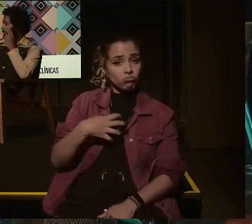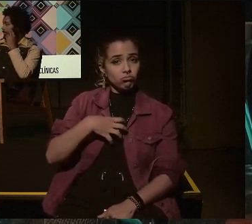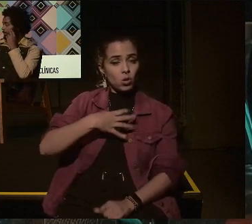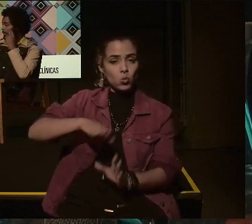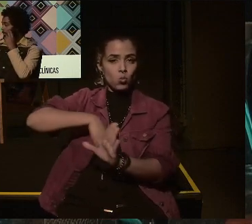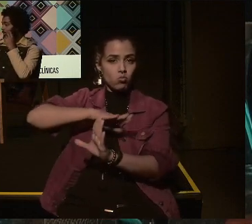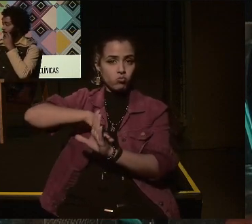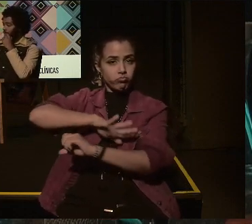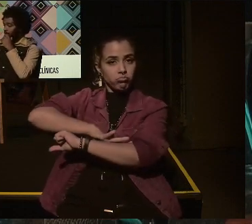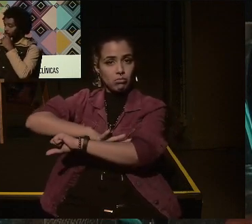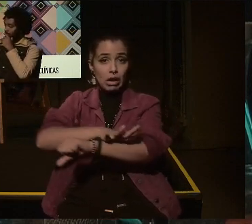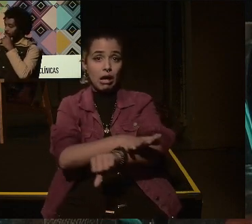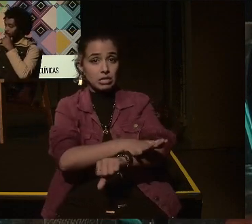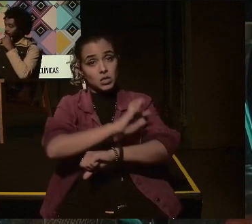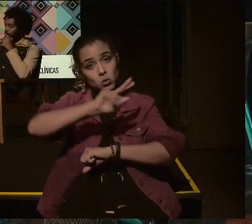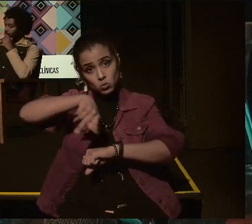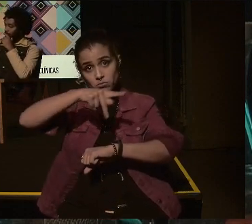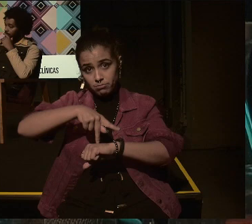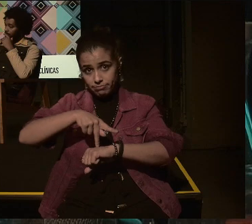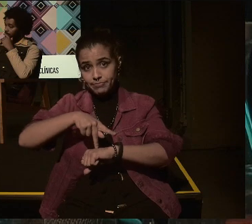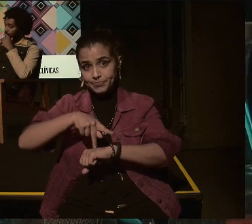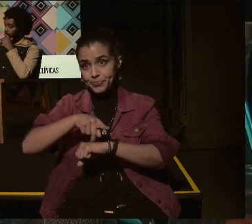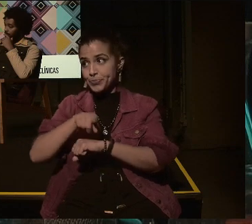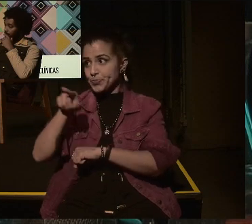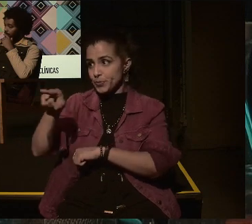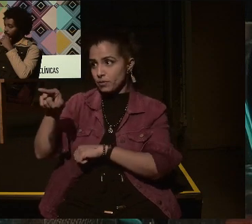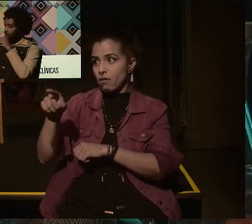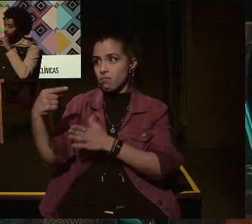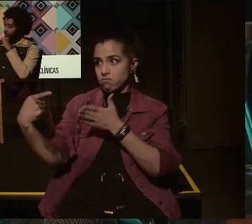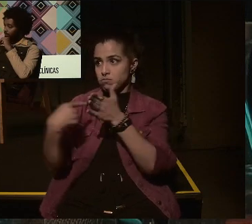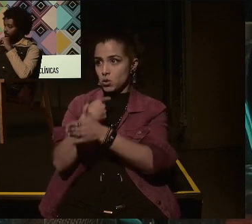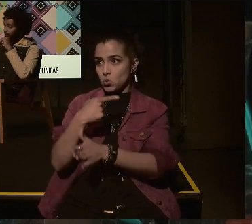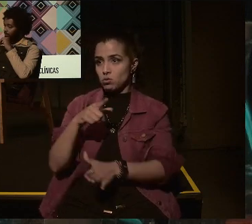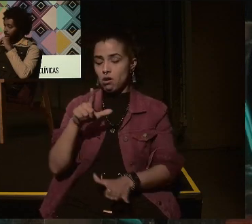Estado. Nesse sentido, Laura,